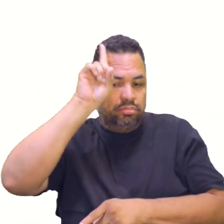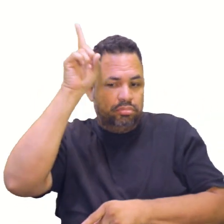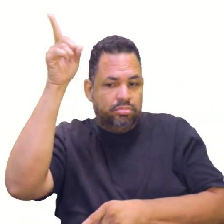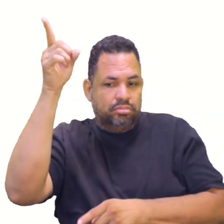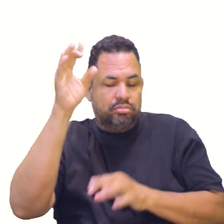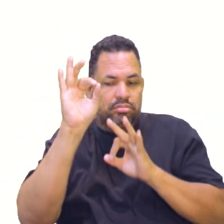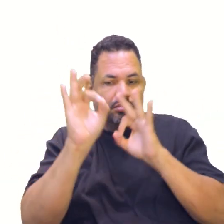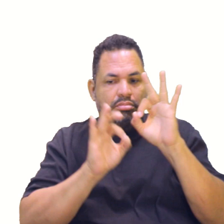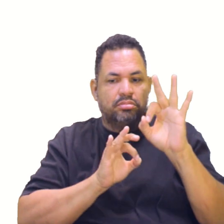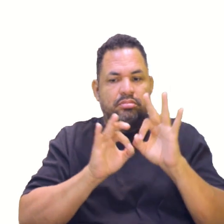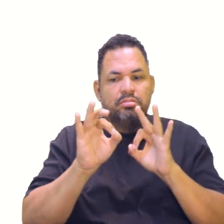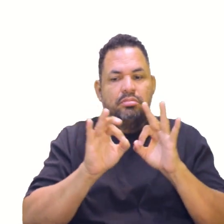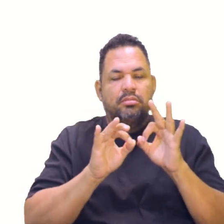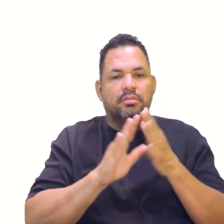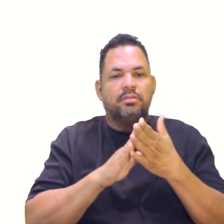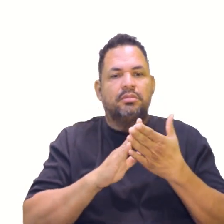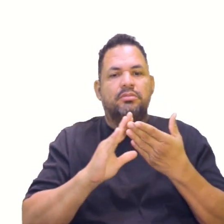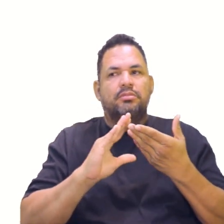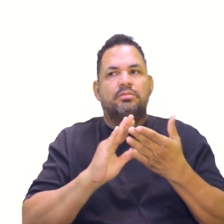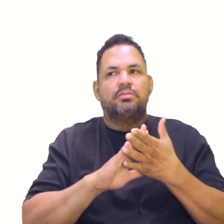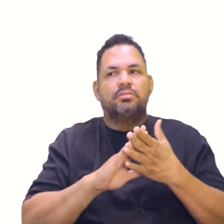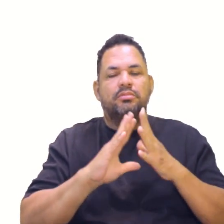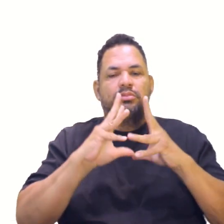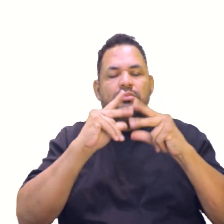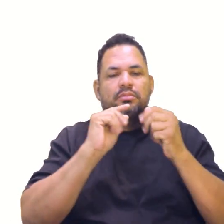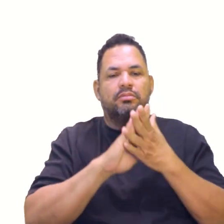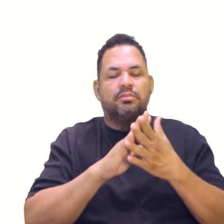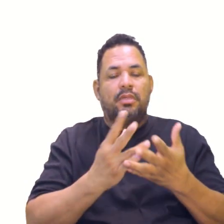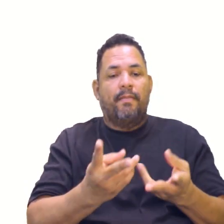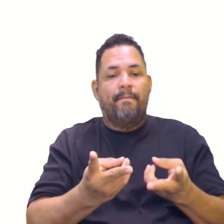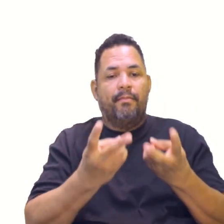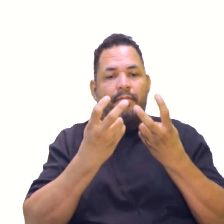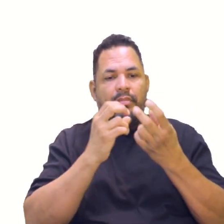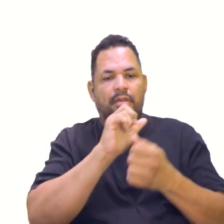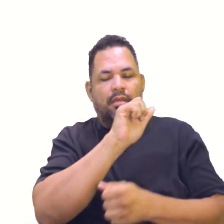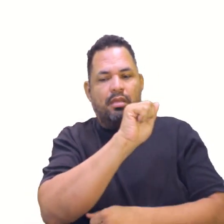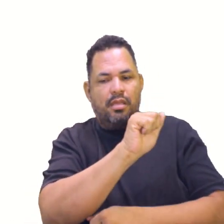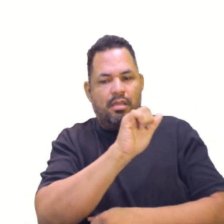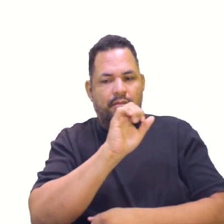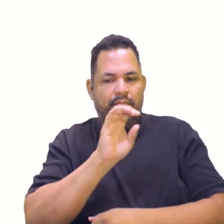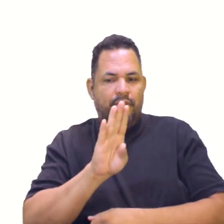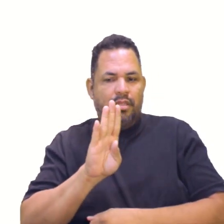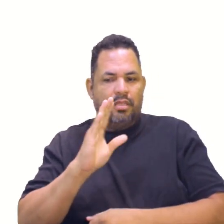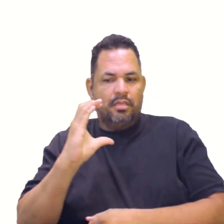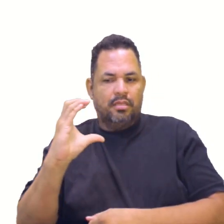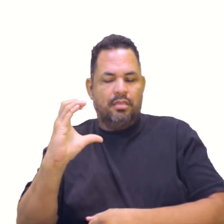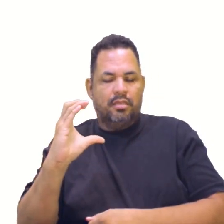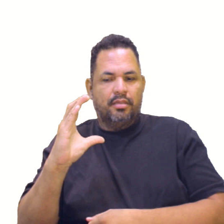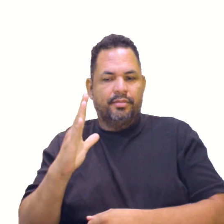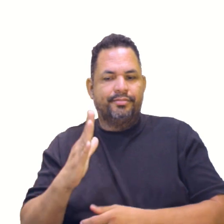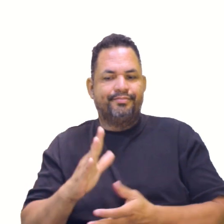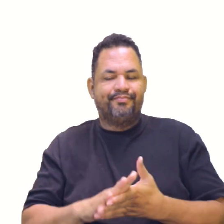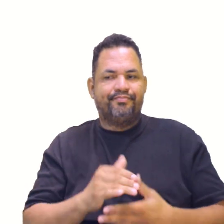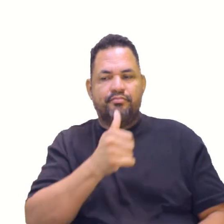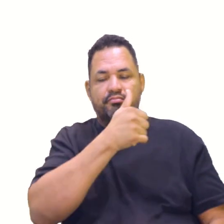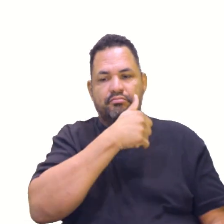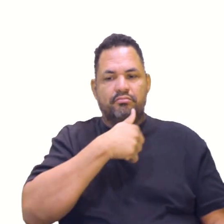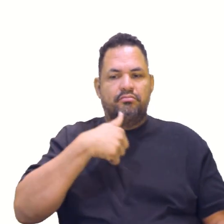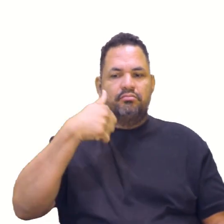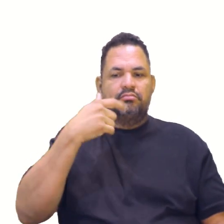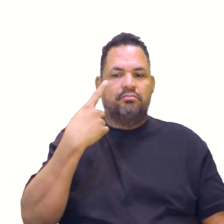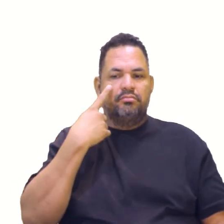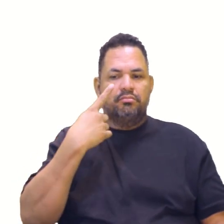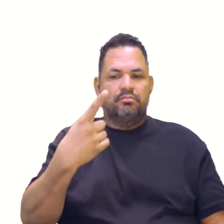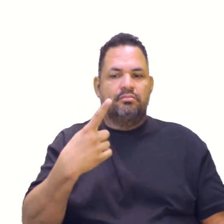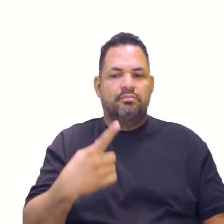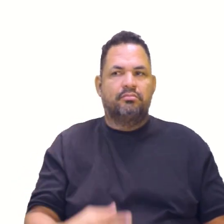deixar ela na forma geral, para a gente poder enxergar direitinho quem é A, quem é B e quem é C, isso, certo? Beleza.